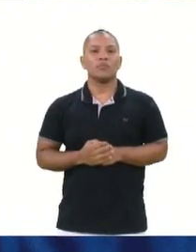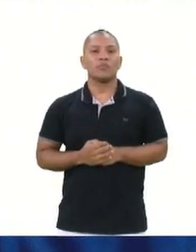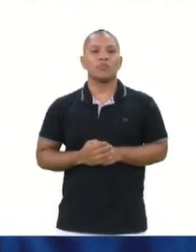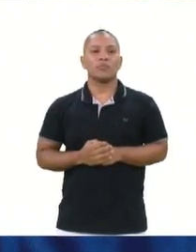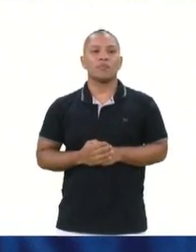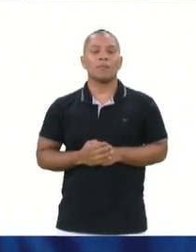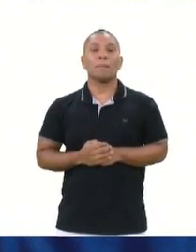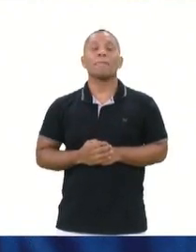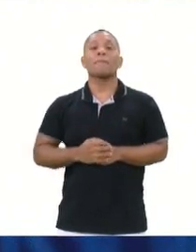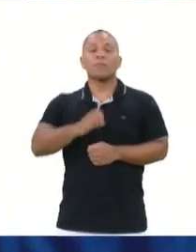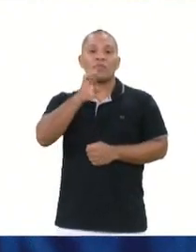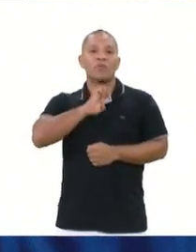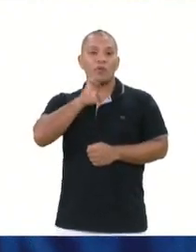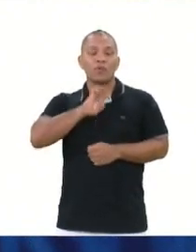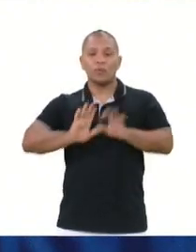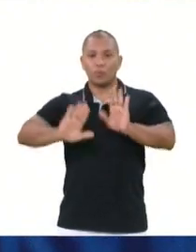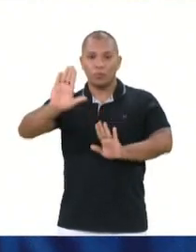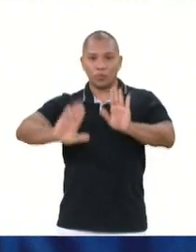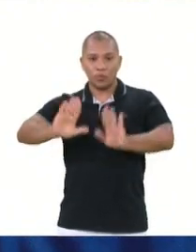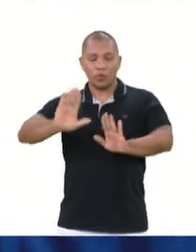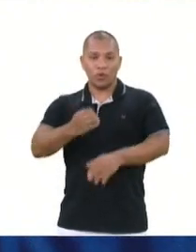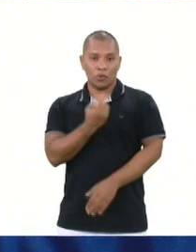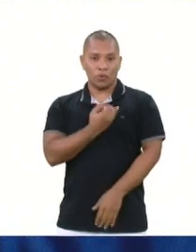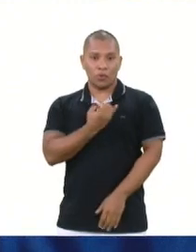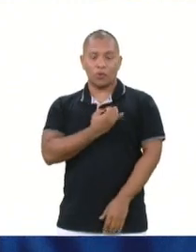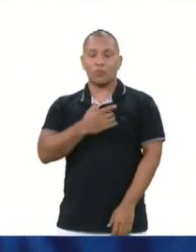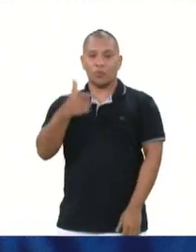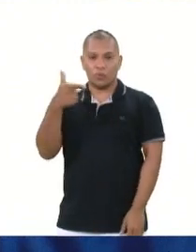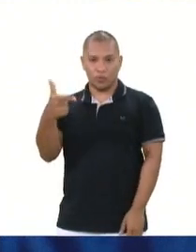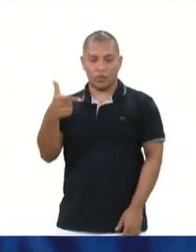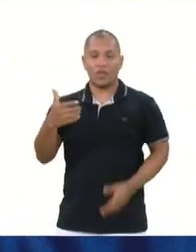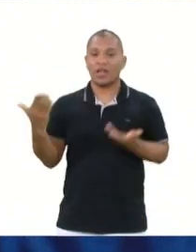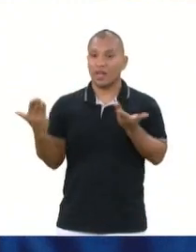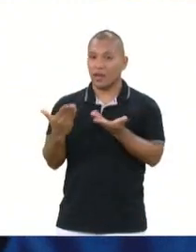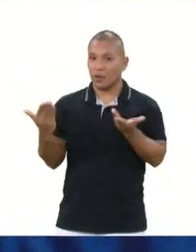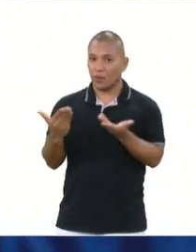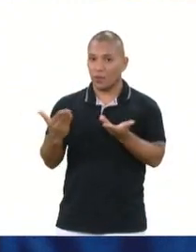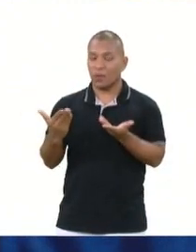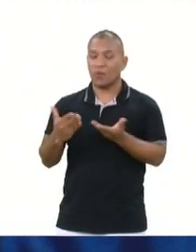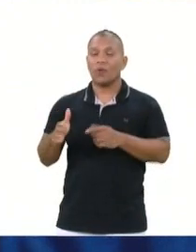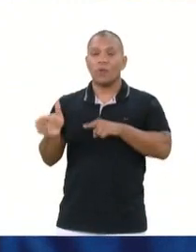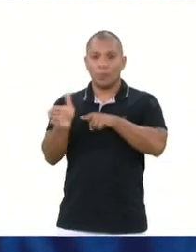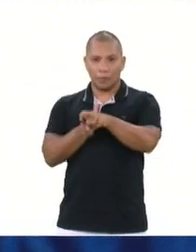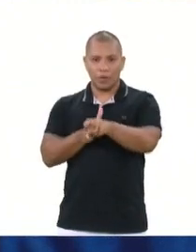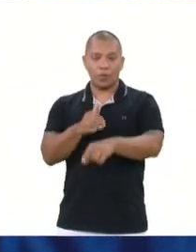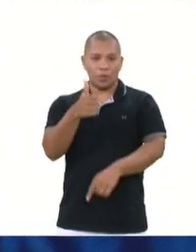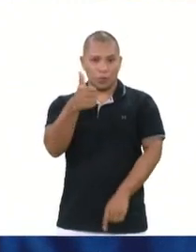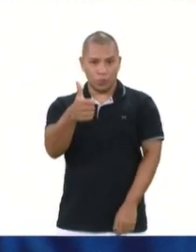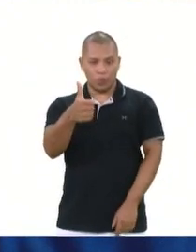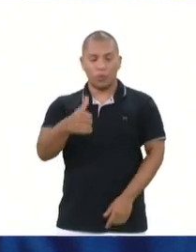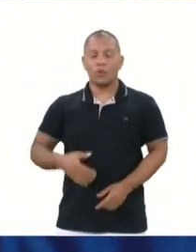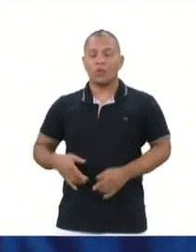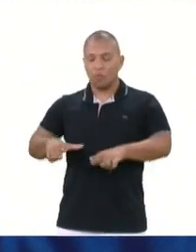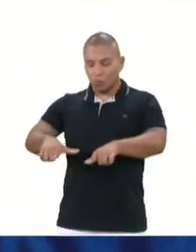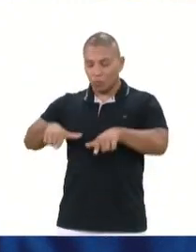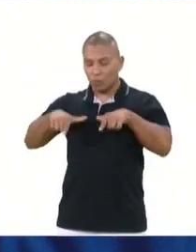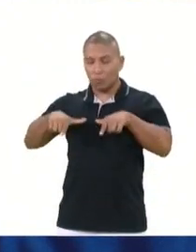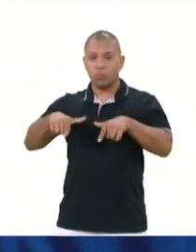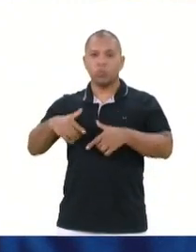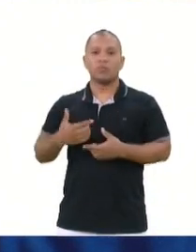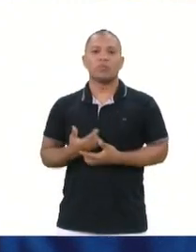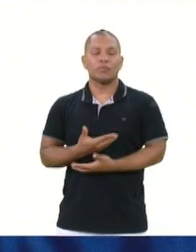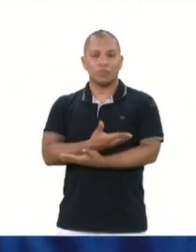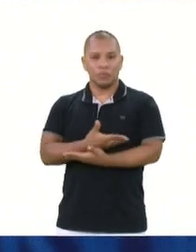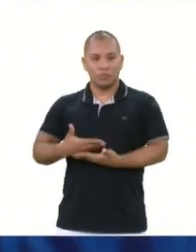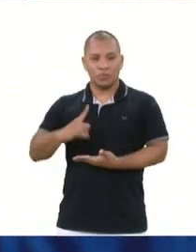O delegado Eguchi vai ficar com 2, então vamos ler a pergunta número 1, tirando aqui. Essa